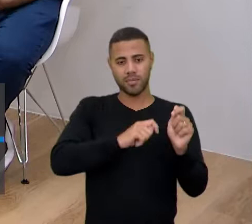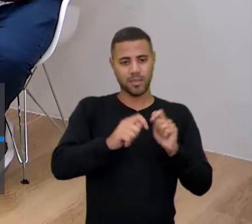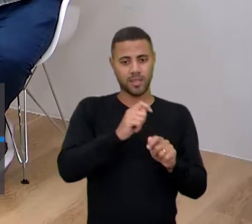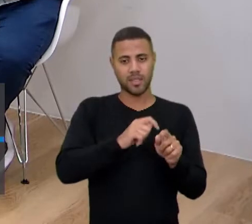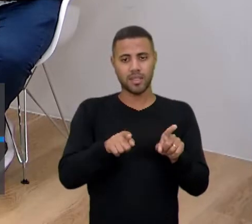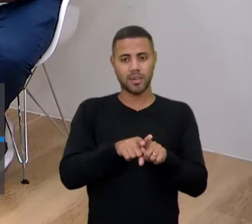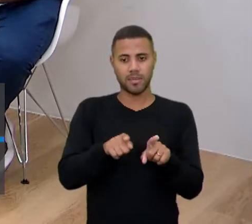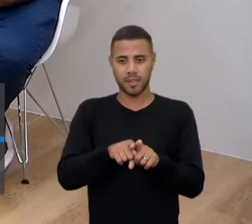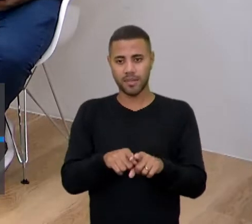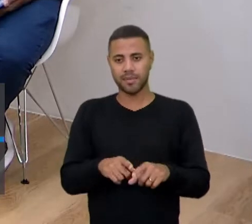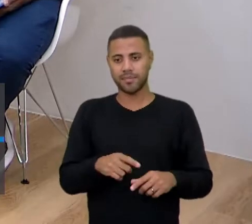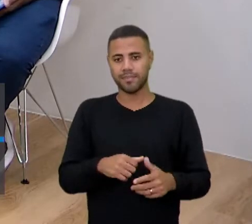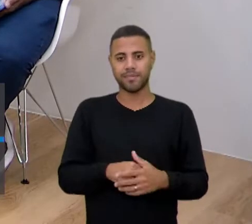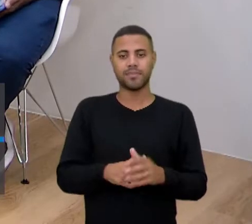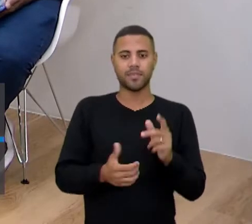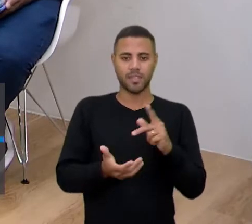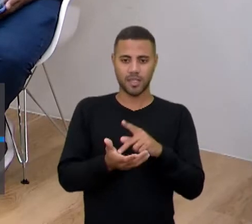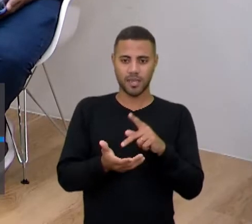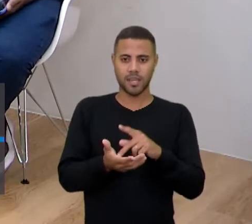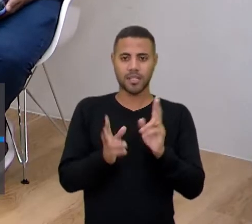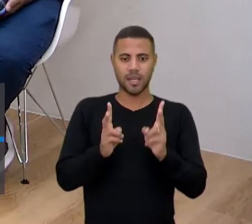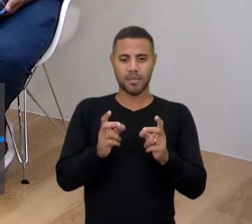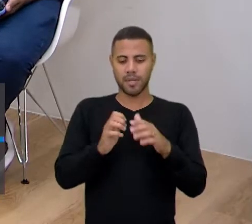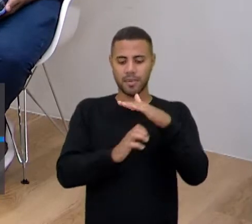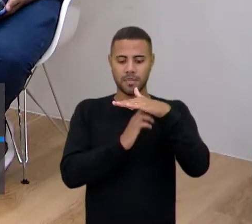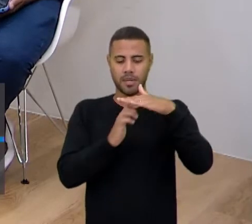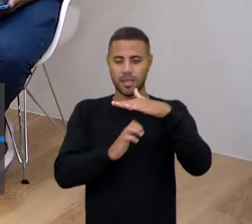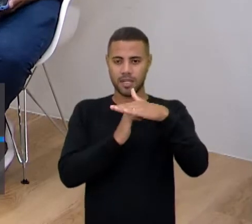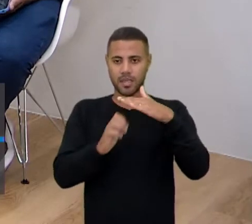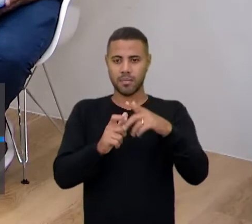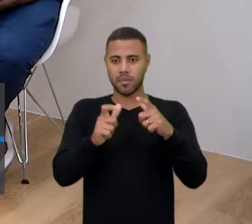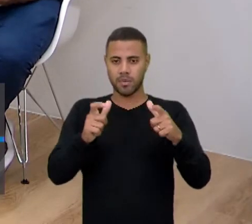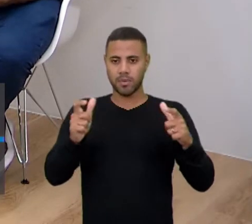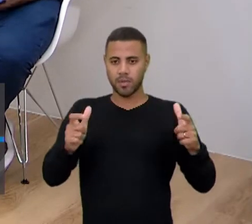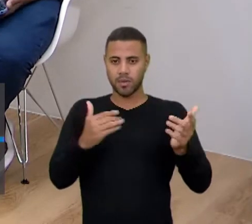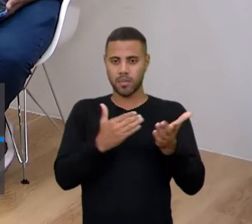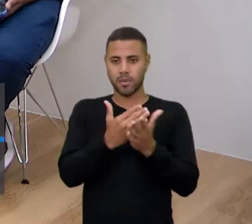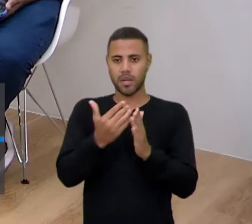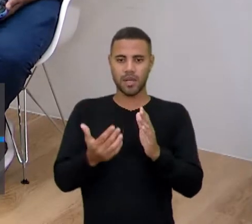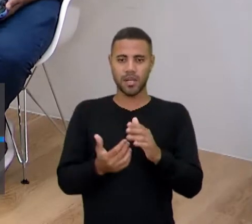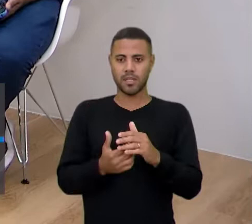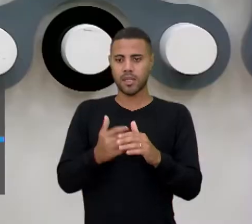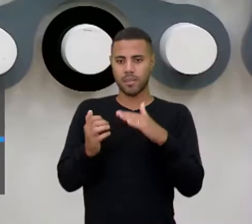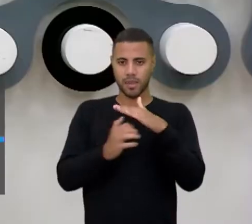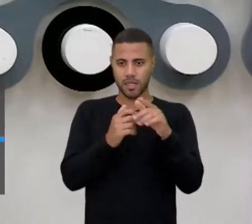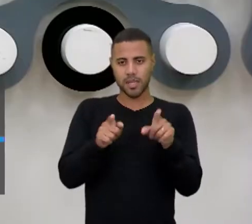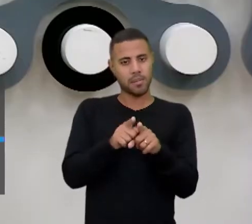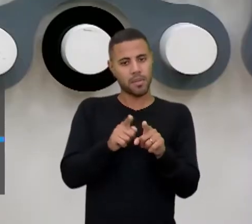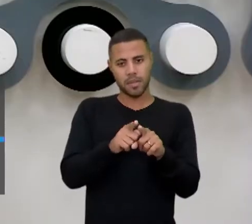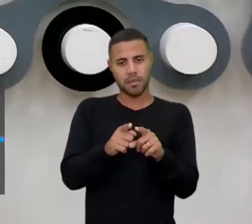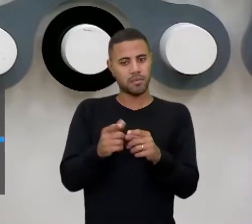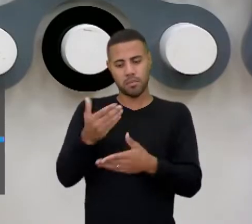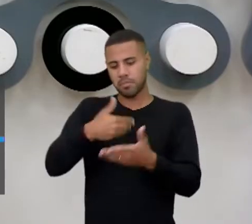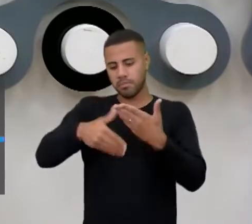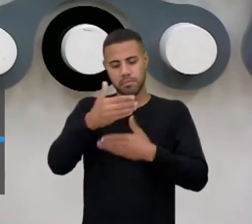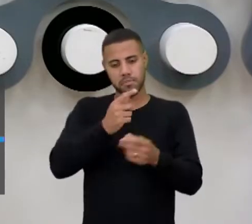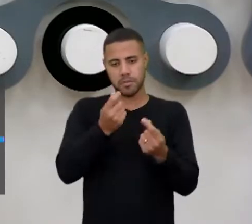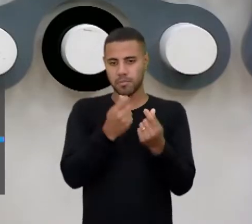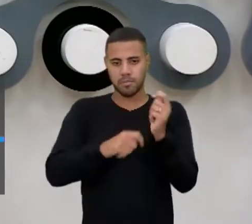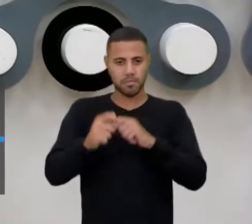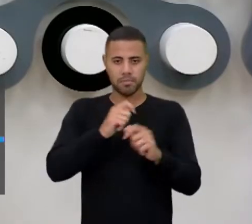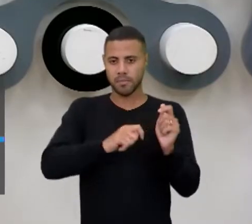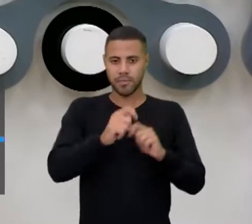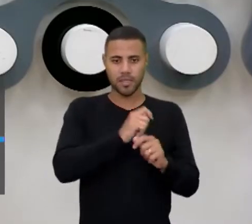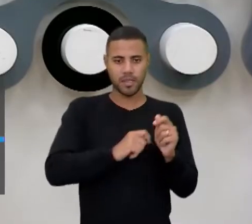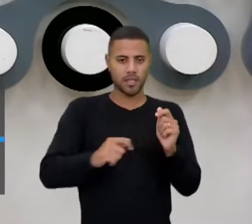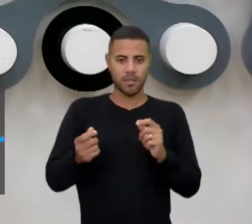aí grandes corporações, grandes empresas acabam pegando a maior fatia e pequenas empresas também entram e o comércio vai criando